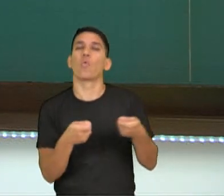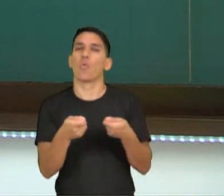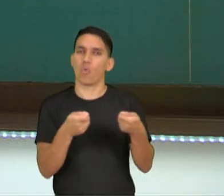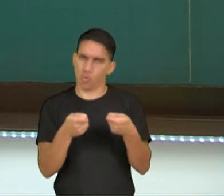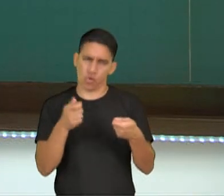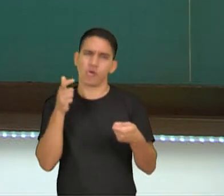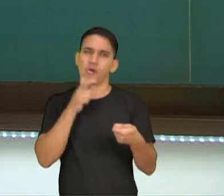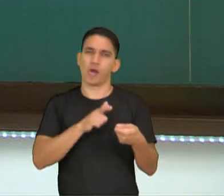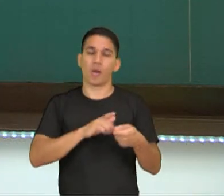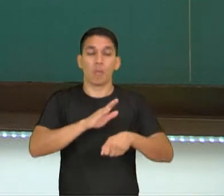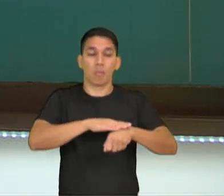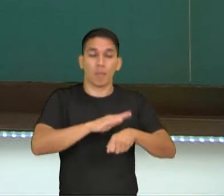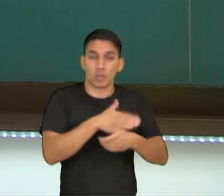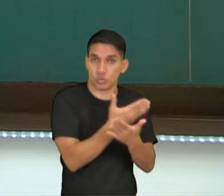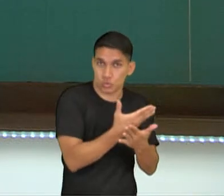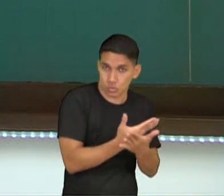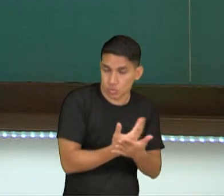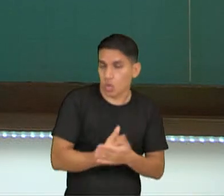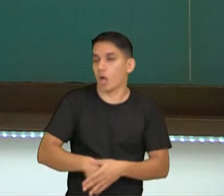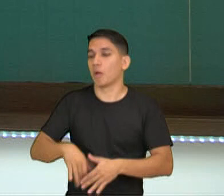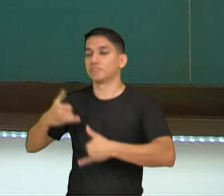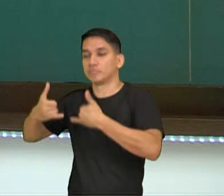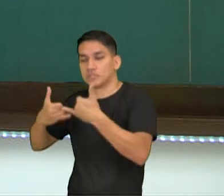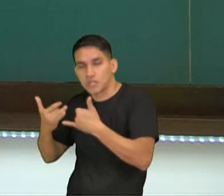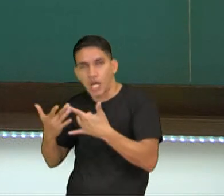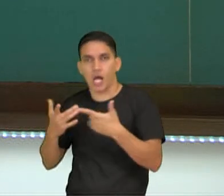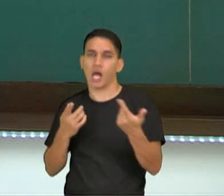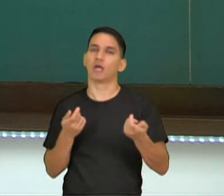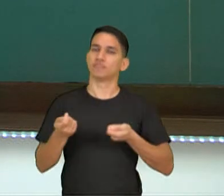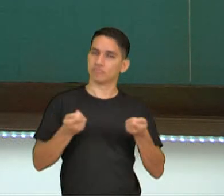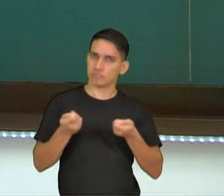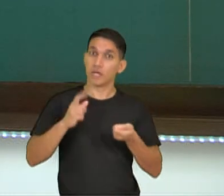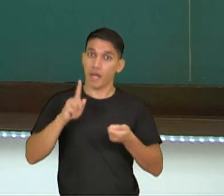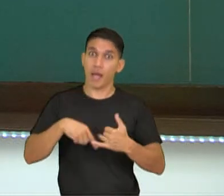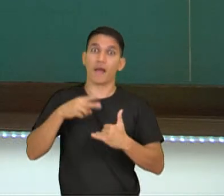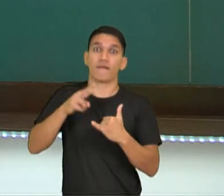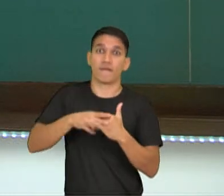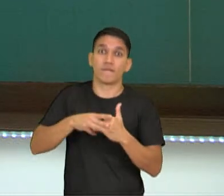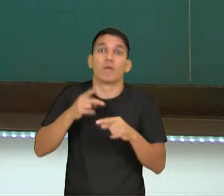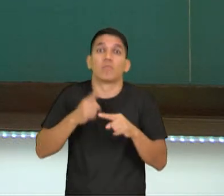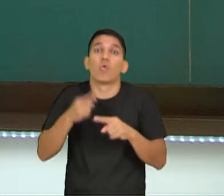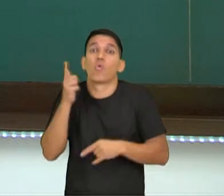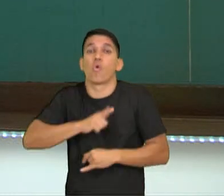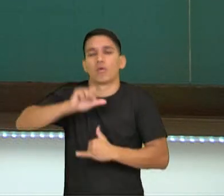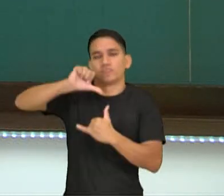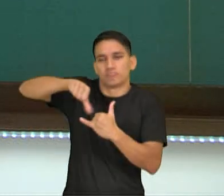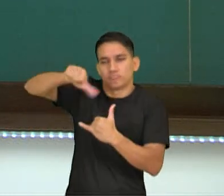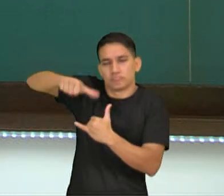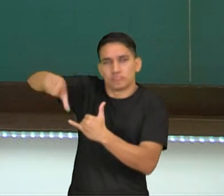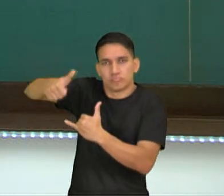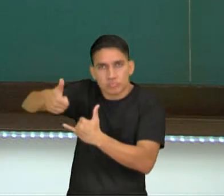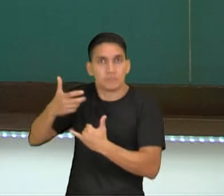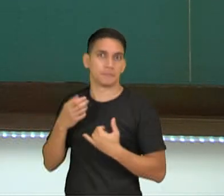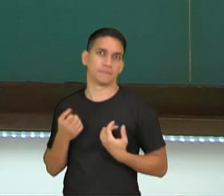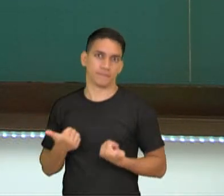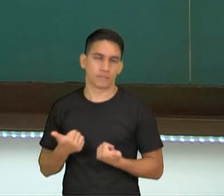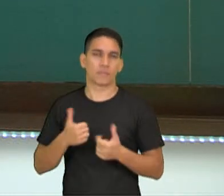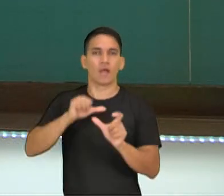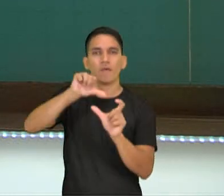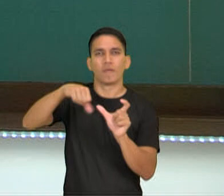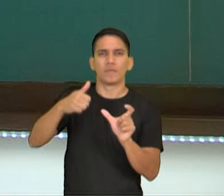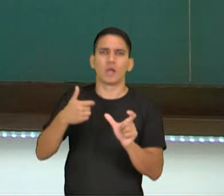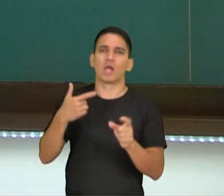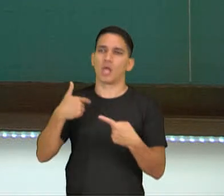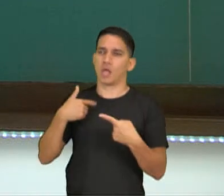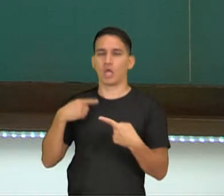brincar, de assistir TV e etc. Então, conciliar é verbo porque nós podemos conjugar, né? Nós